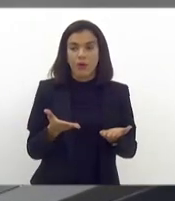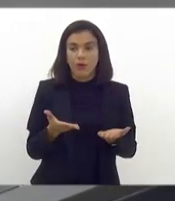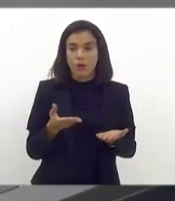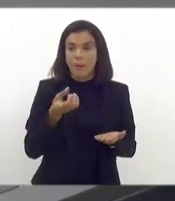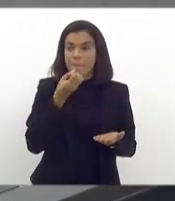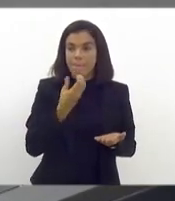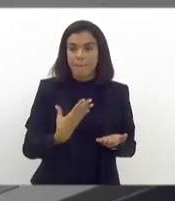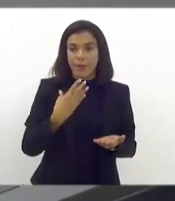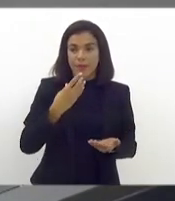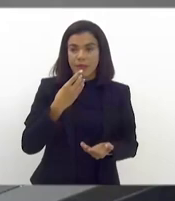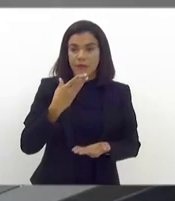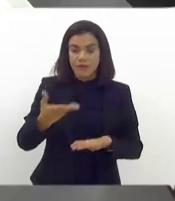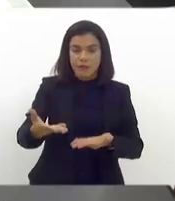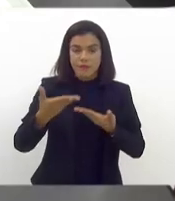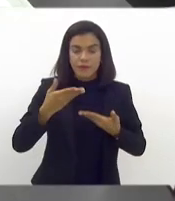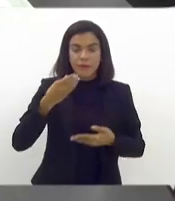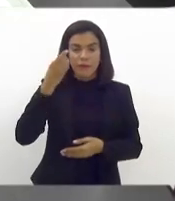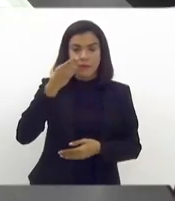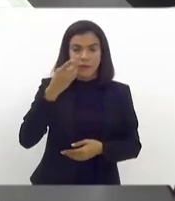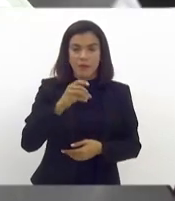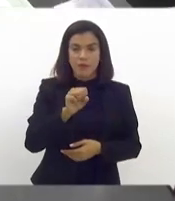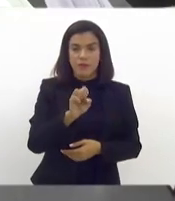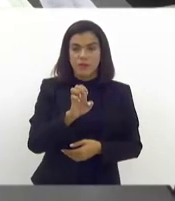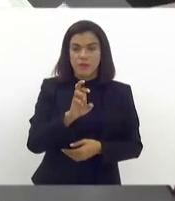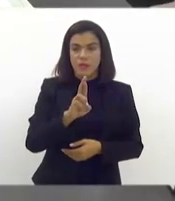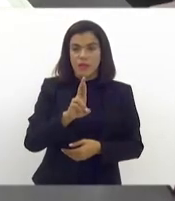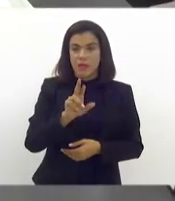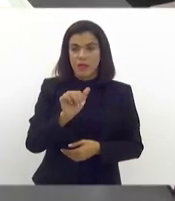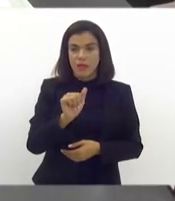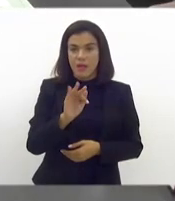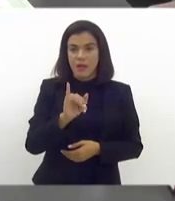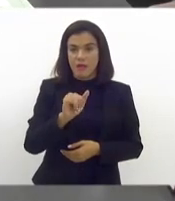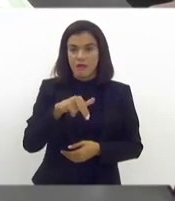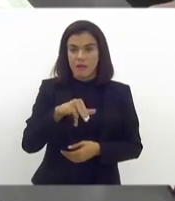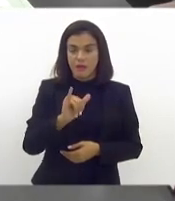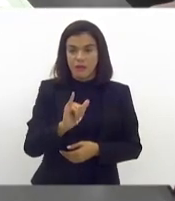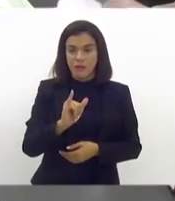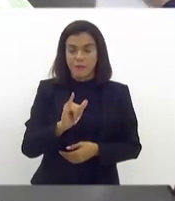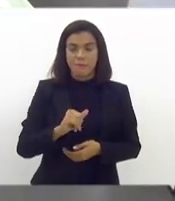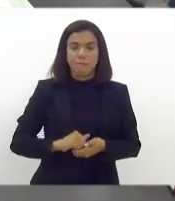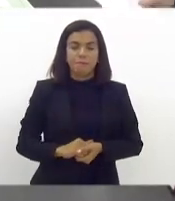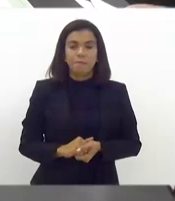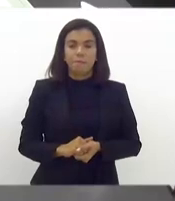Bem-vindo, deputado Flávio Serafini. Obrigado pela gentileza aí. Desculpa aí o inconveniente de antecipar em uma hora.